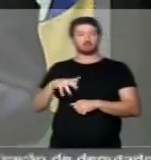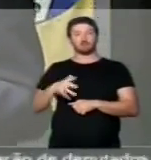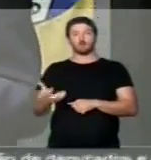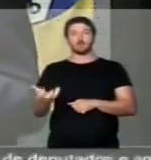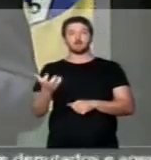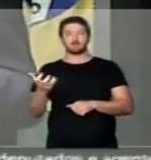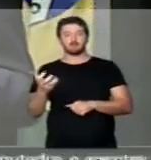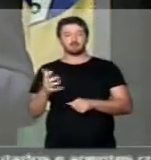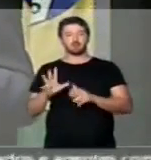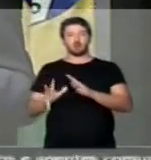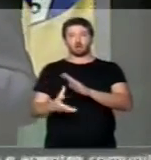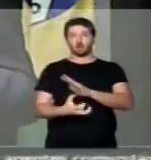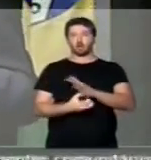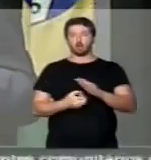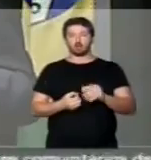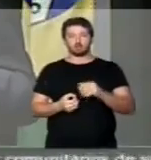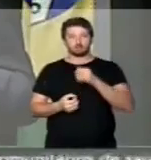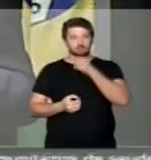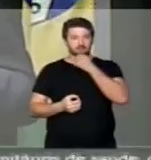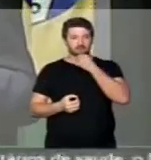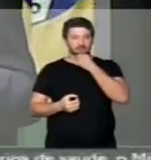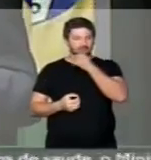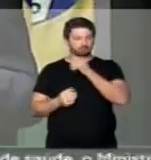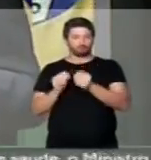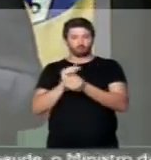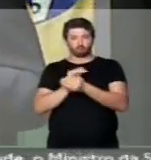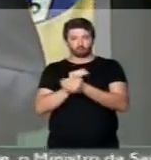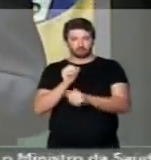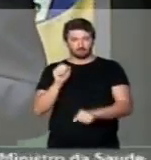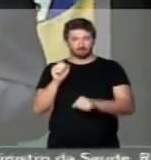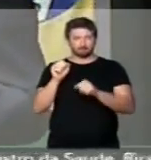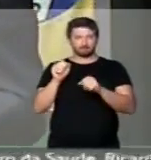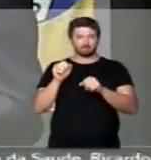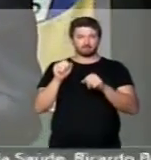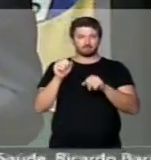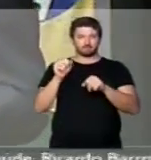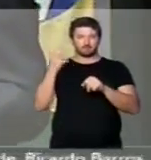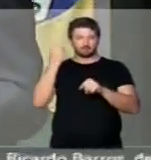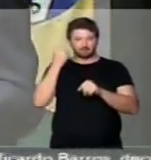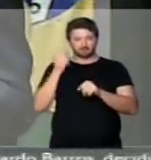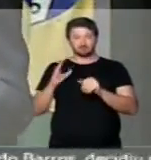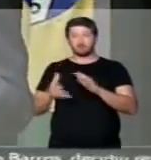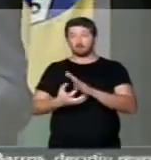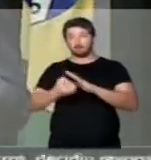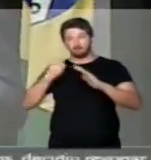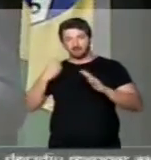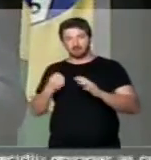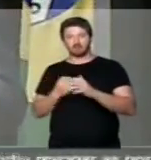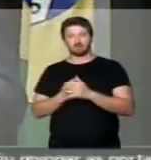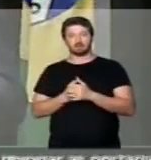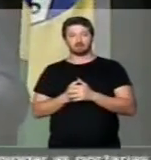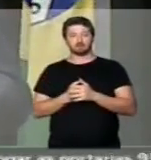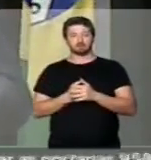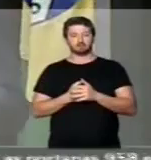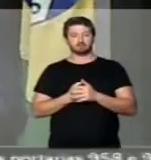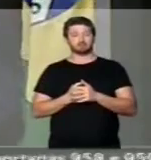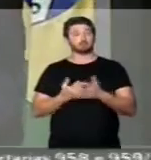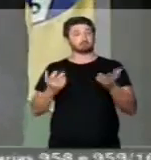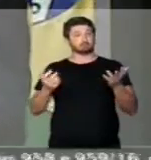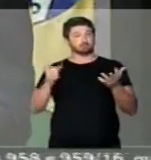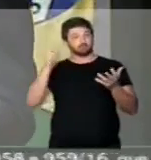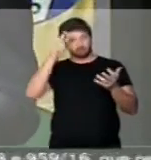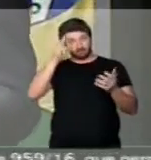querendo surrupiá-lo, os fundos de pensão, intervir para roubar os fundos de pensão. Então, só